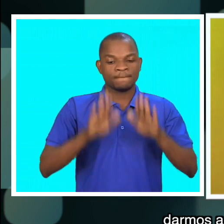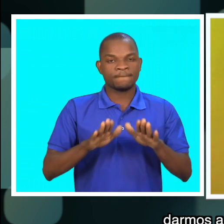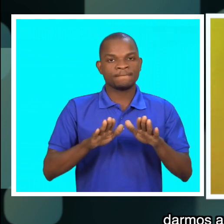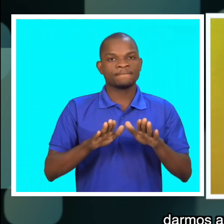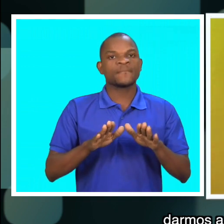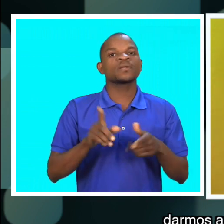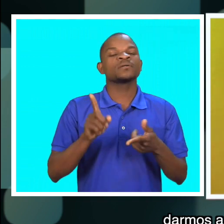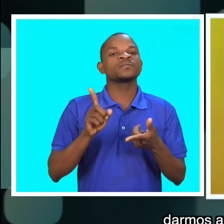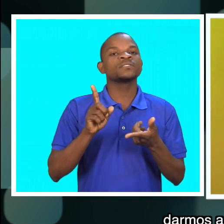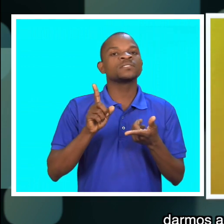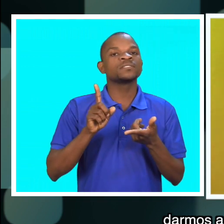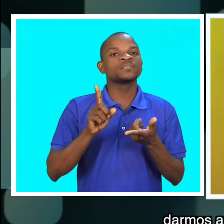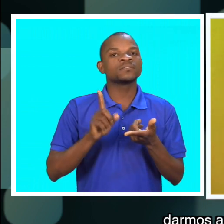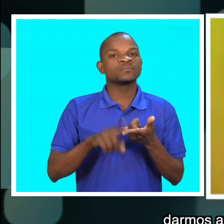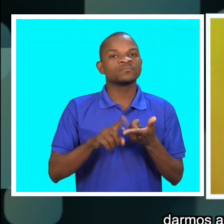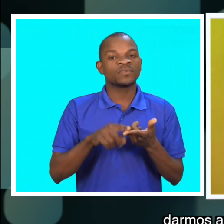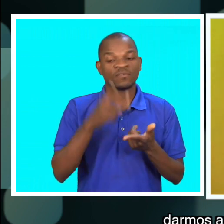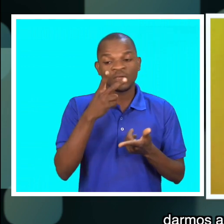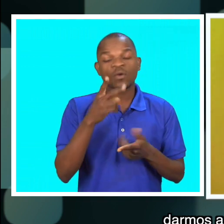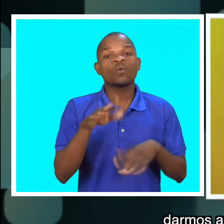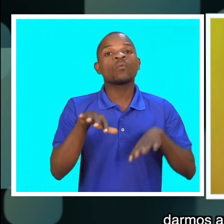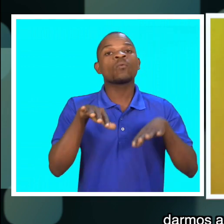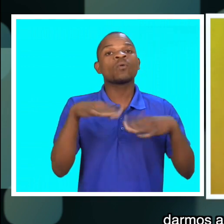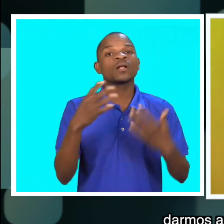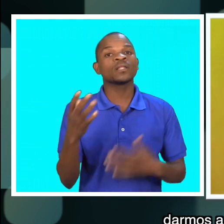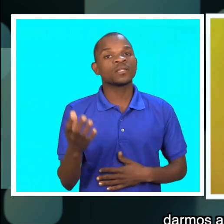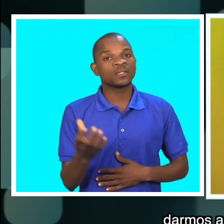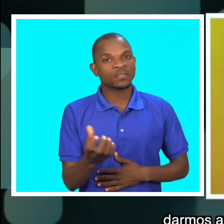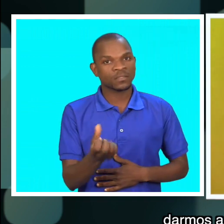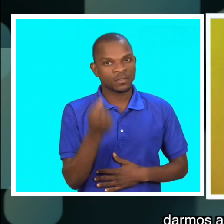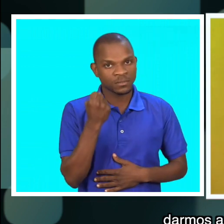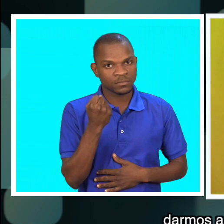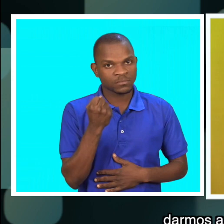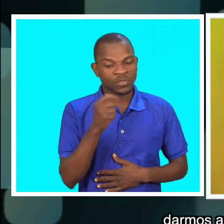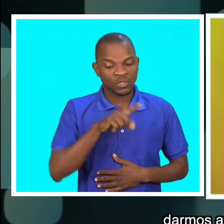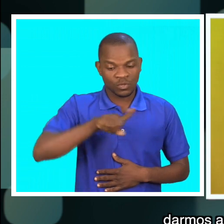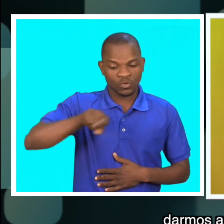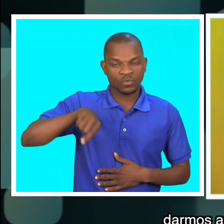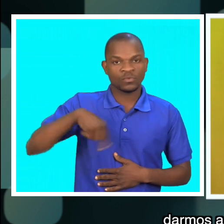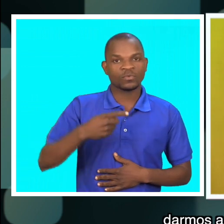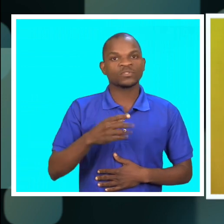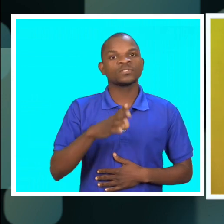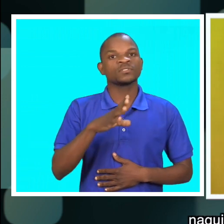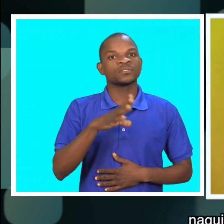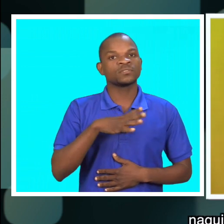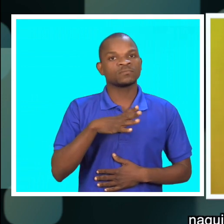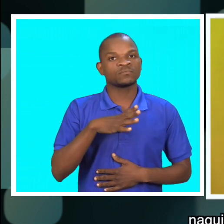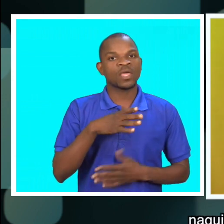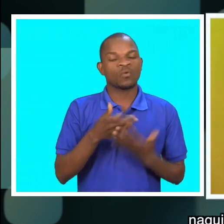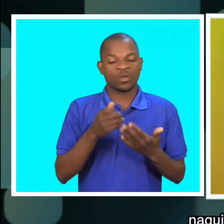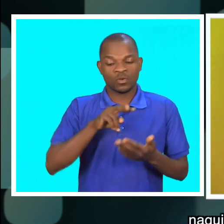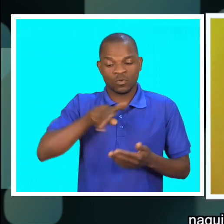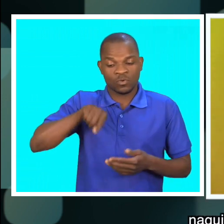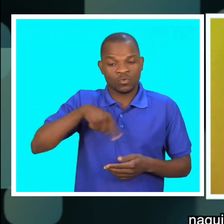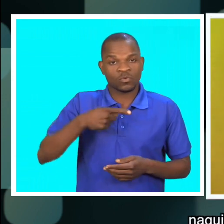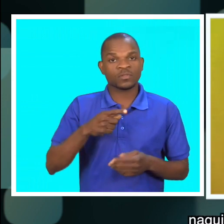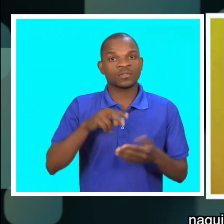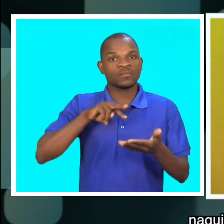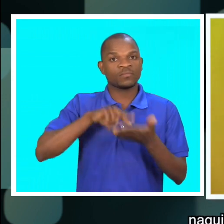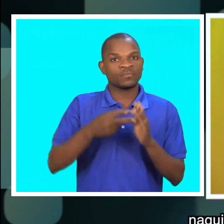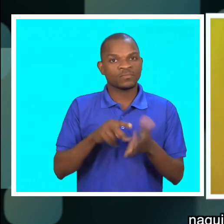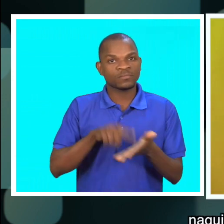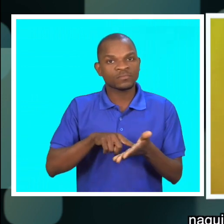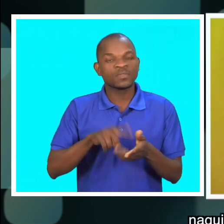darmos a possibilidade de nós termos, naquilo que é a nossa